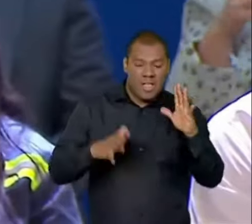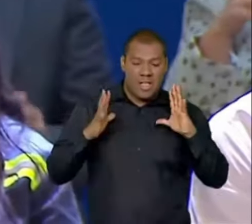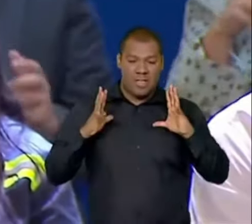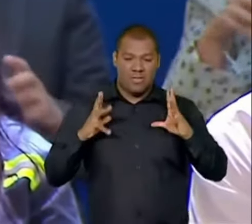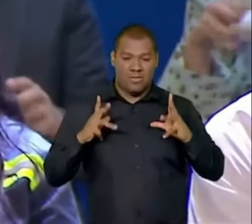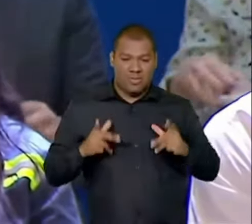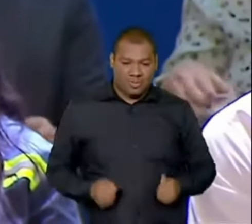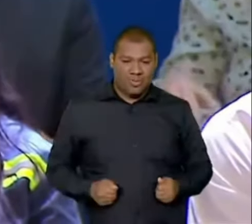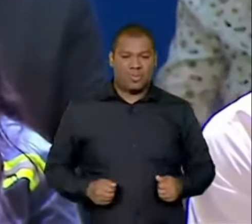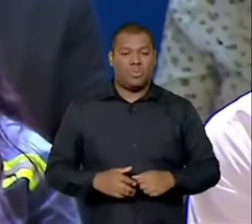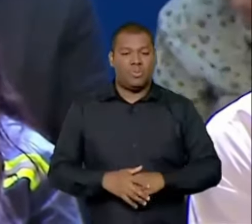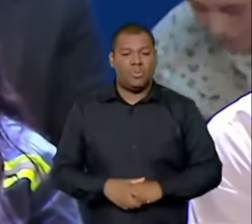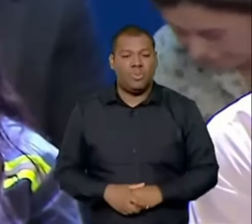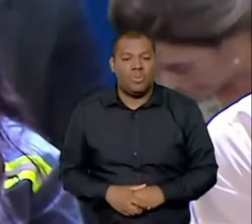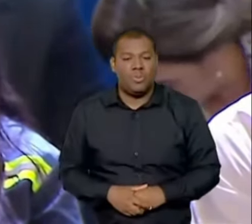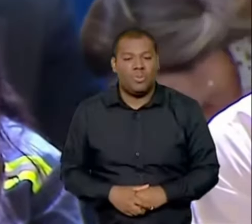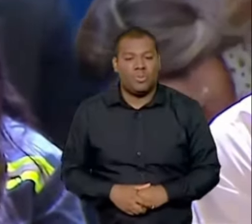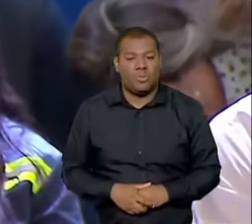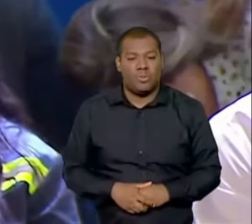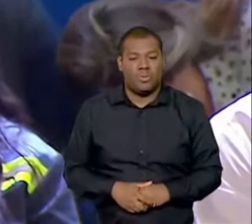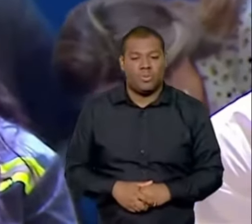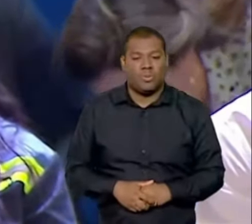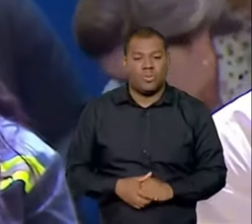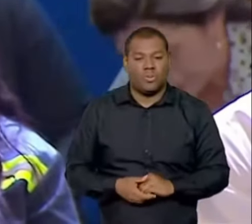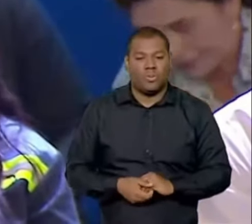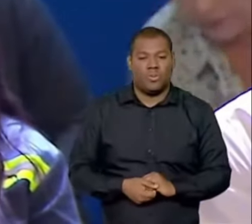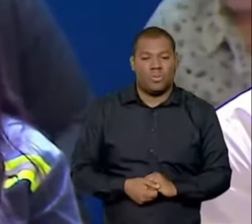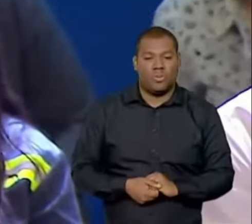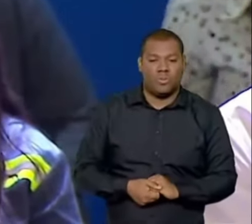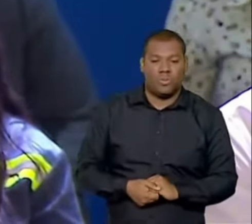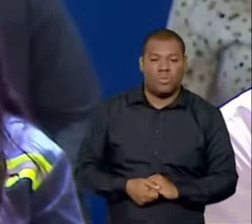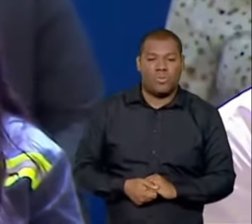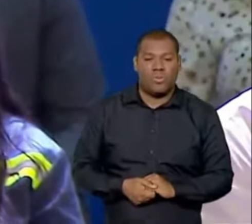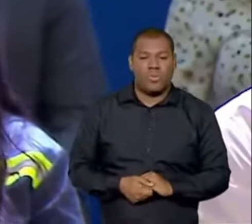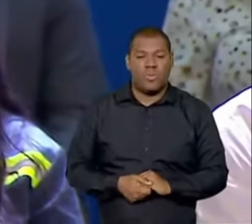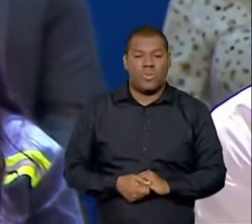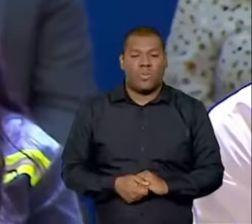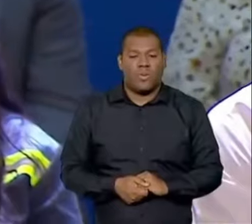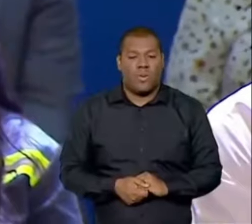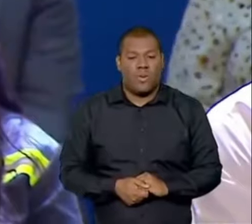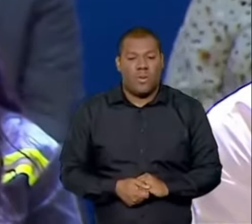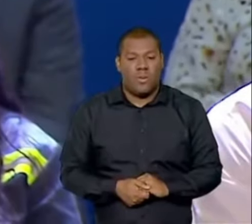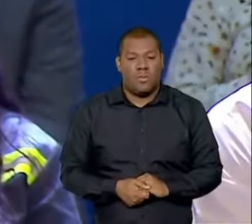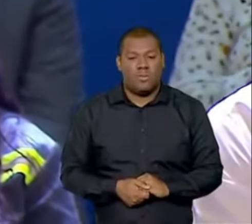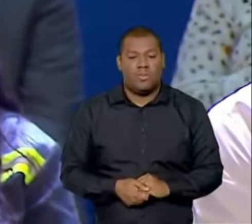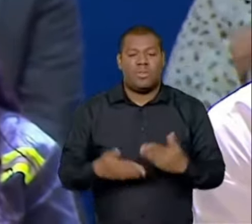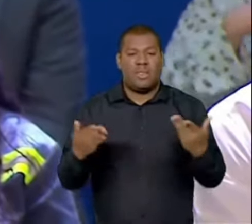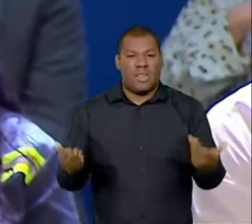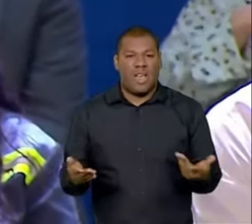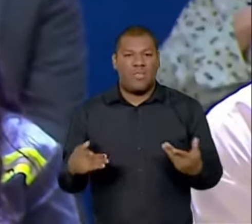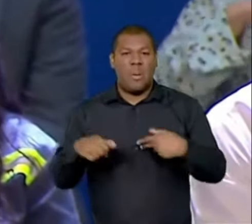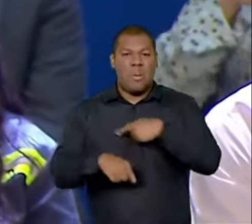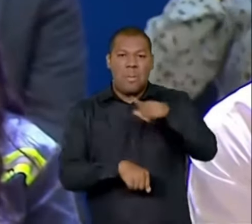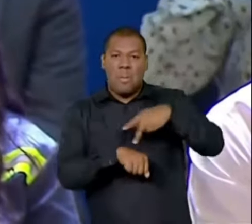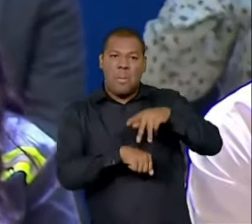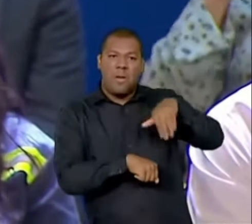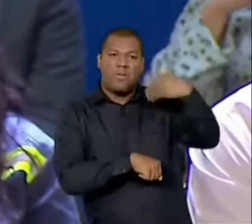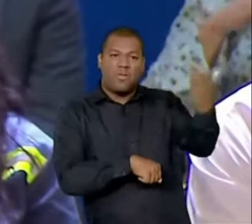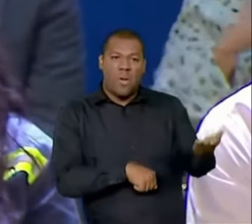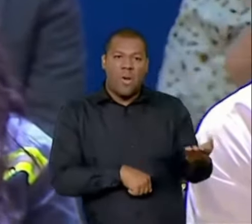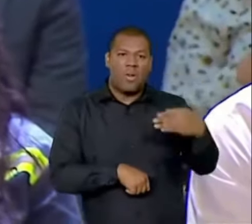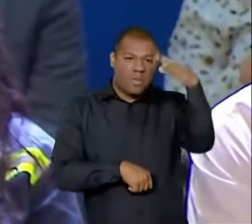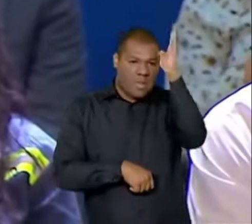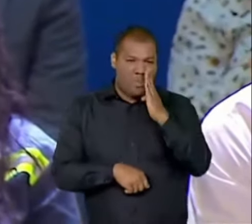climática. Porque é quase impossível aparecer alguém que possa ter as mesmas